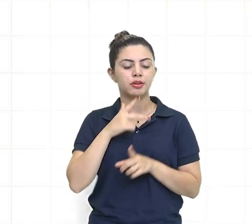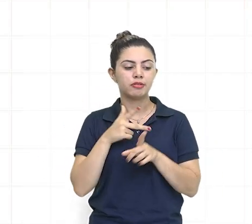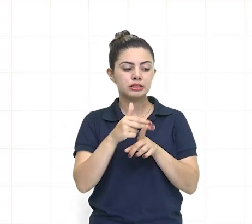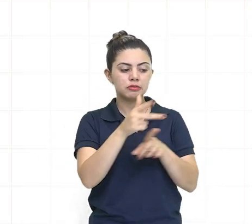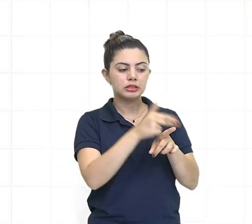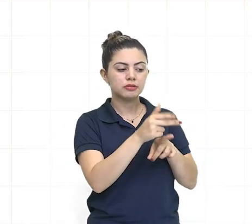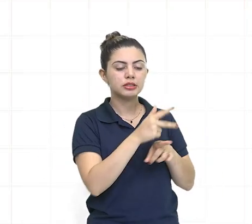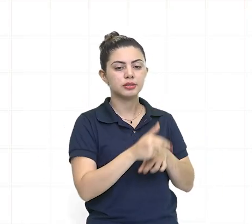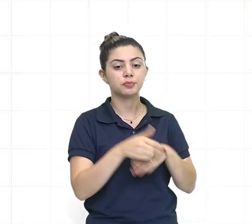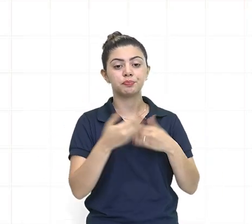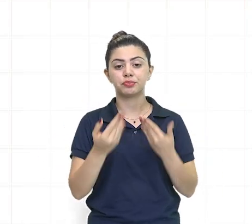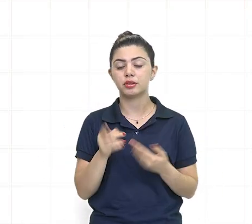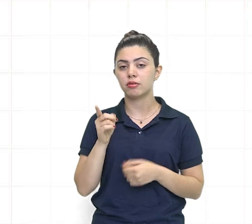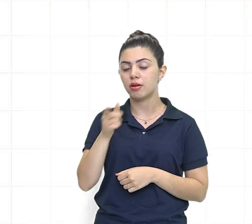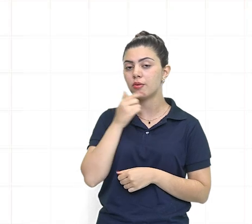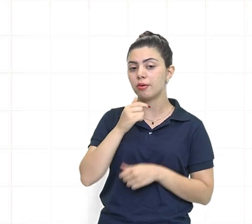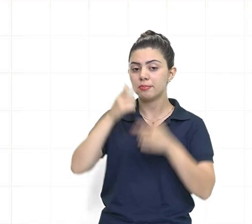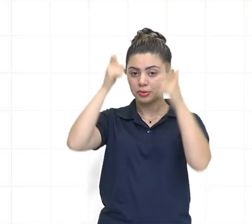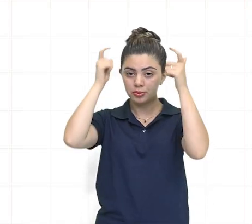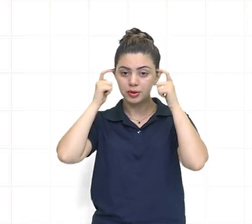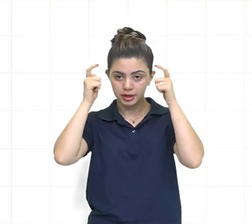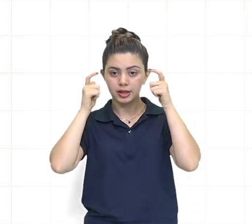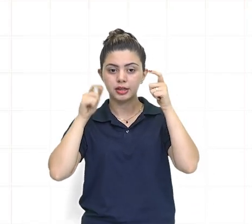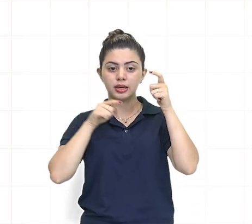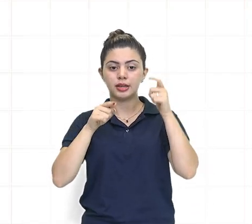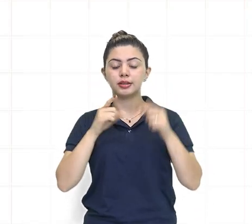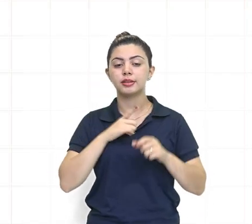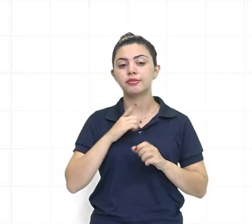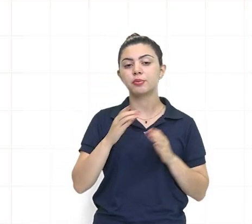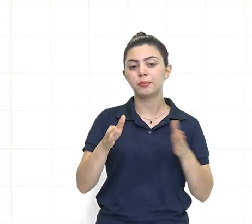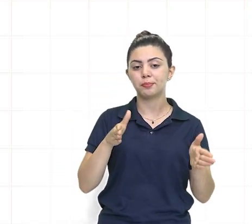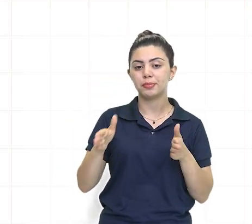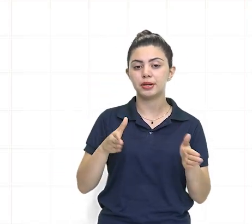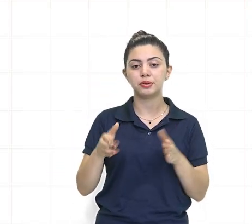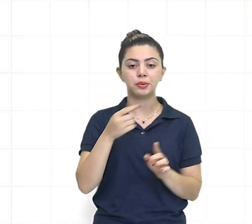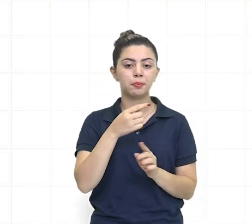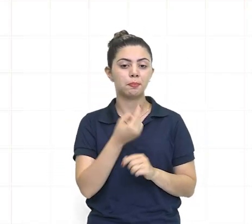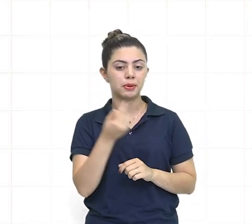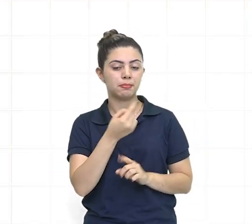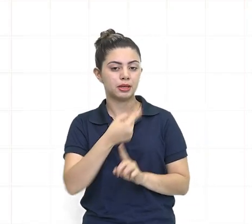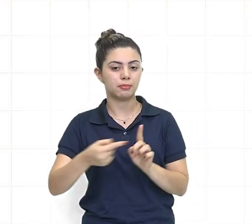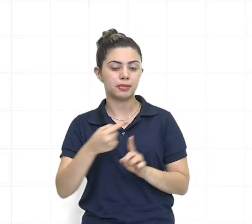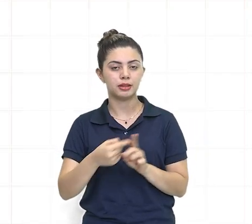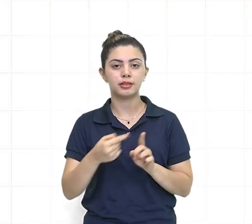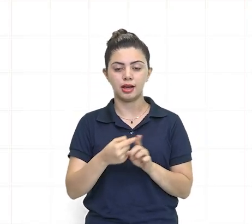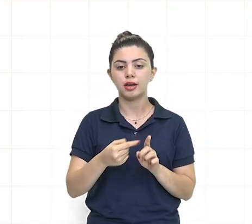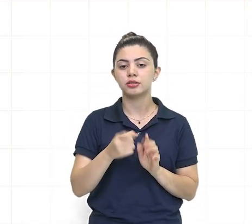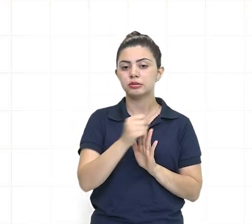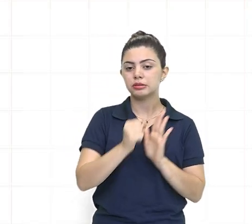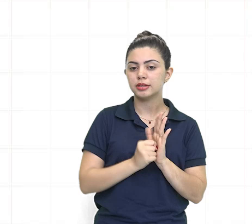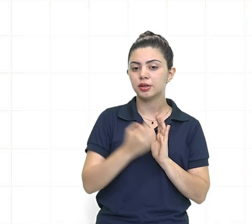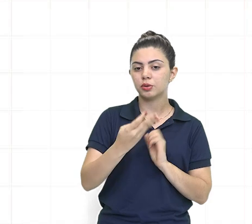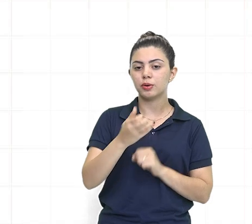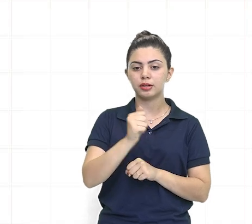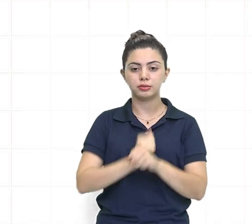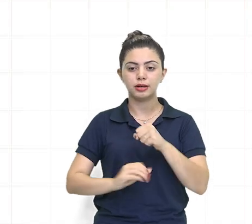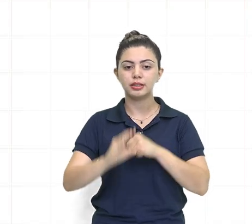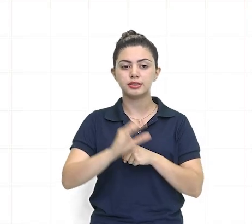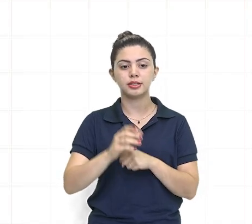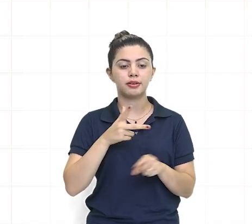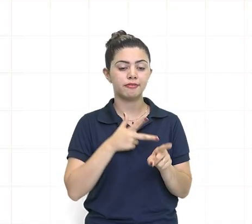si. Alexandre o Grande, rei da Macedônia, durante a primeira metade do século IV a.C., conquistou a